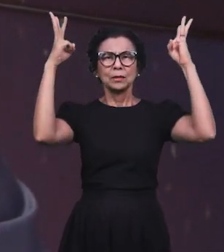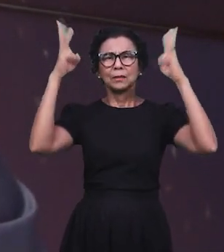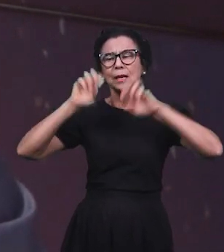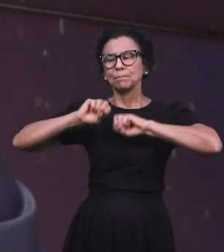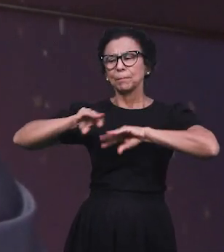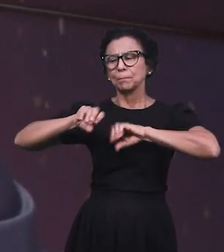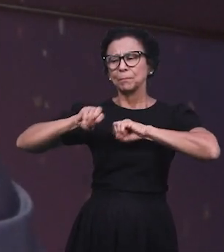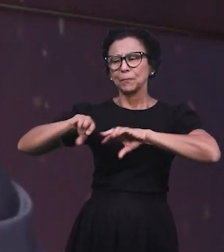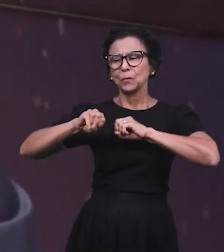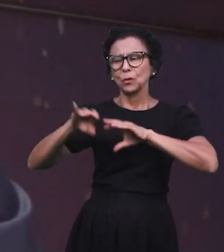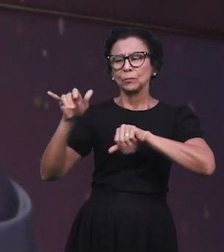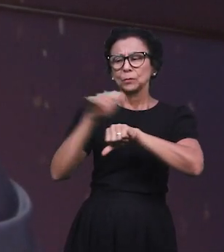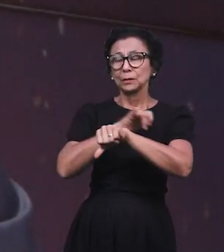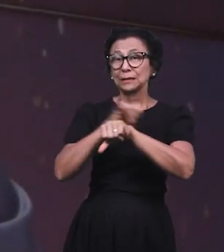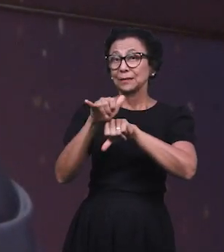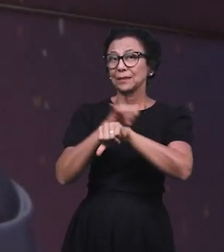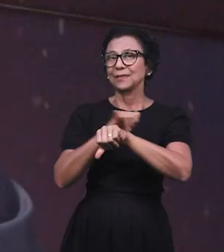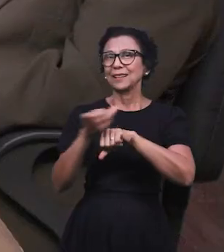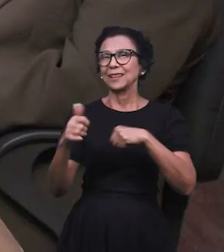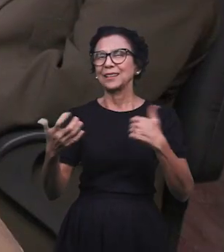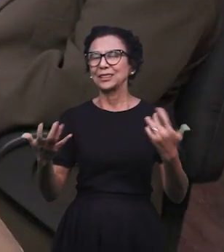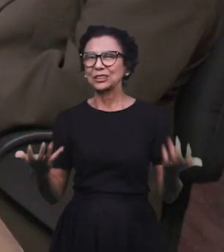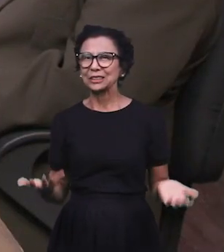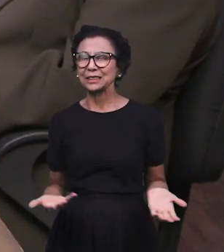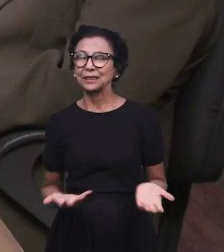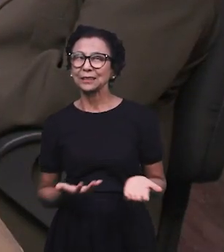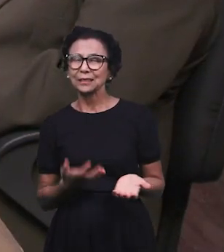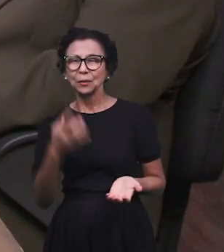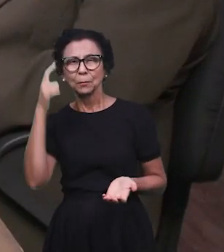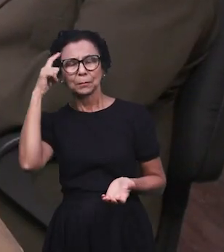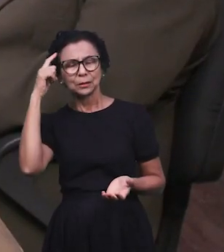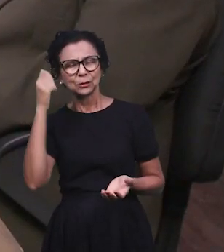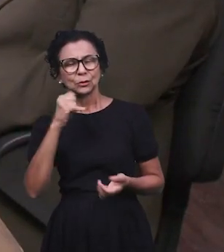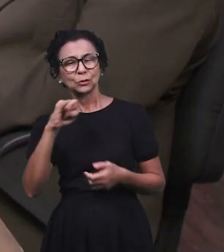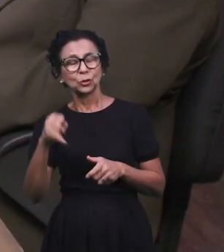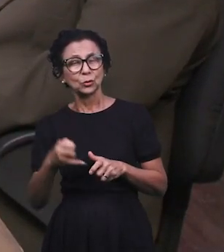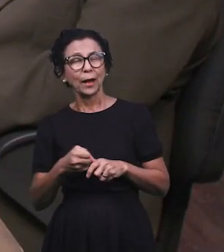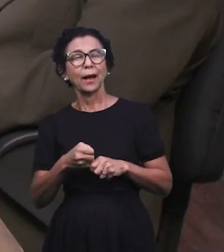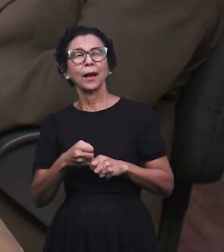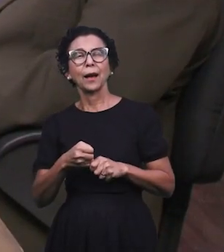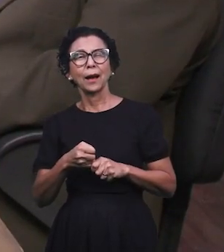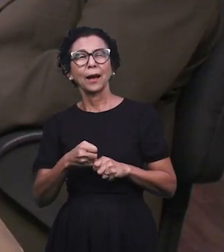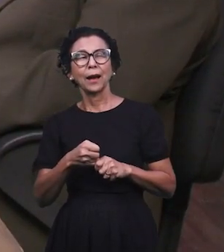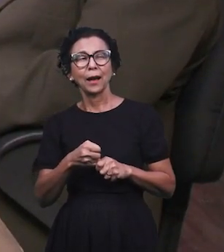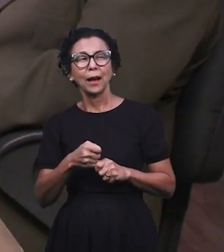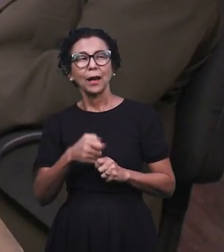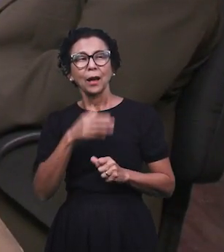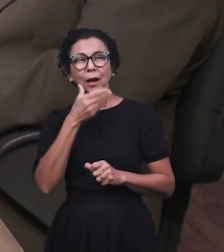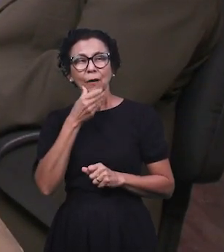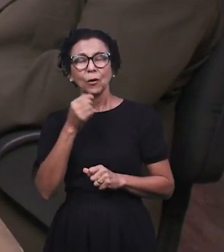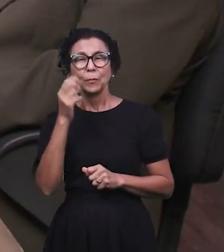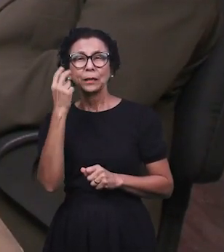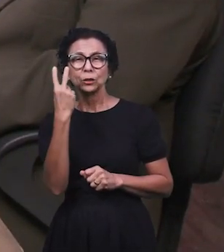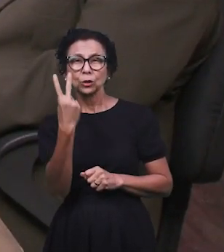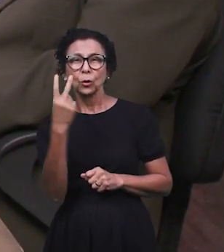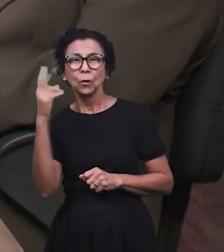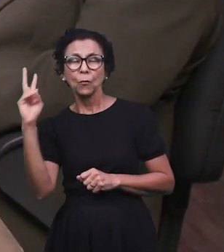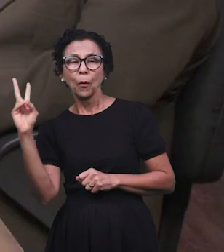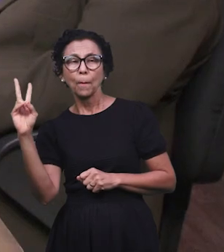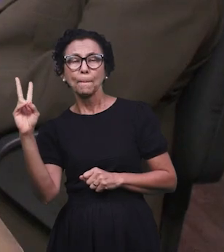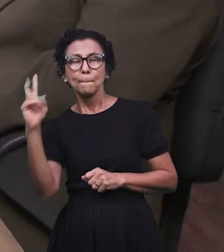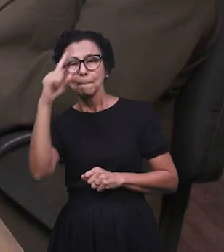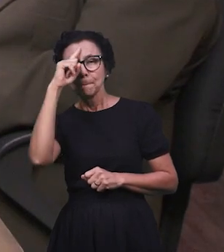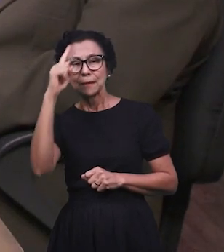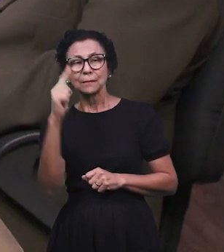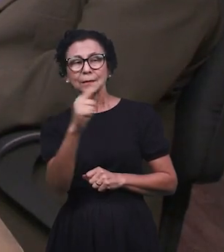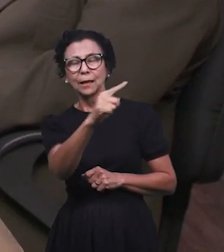para ele aquilo foi um ensino. Inclusive, era ele, um dos dois era ele. Inclusive, né? ele era um deles, exatamente. Então, mas ali ficou o ensino para ele, Sim.